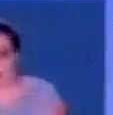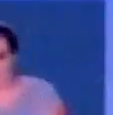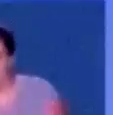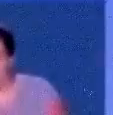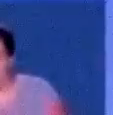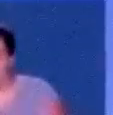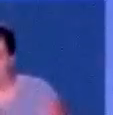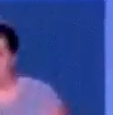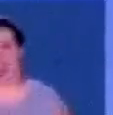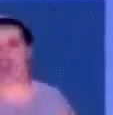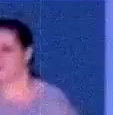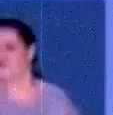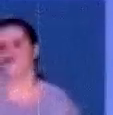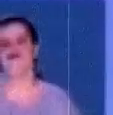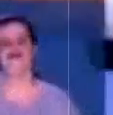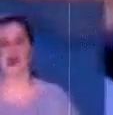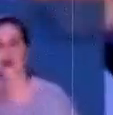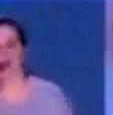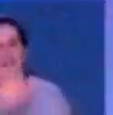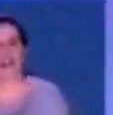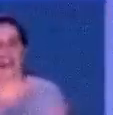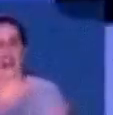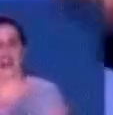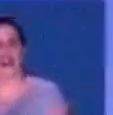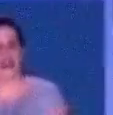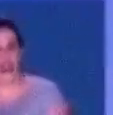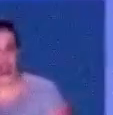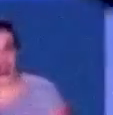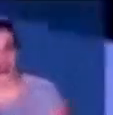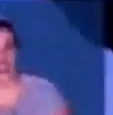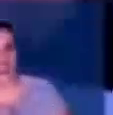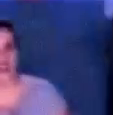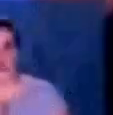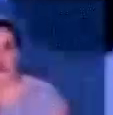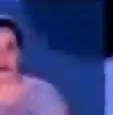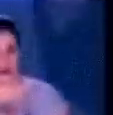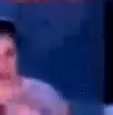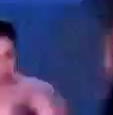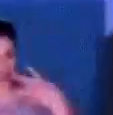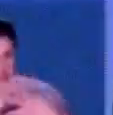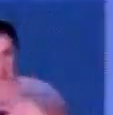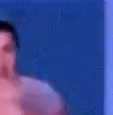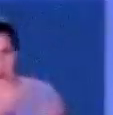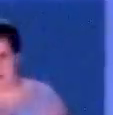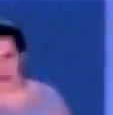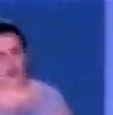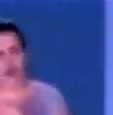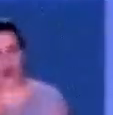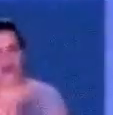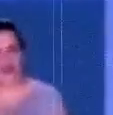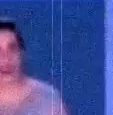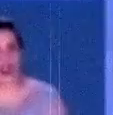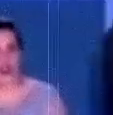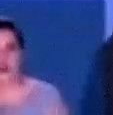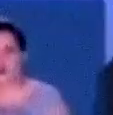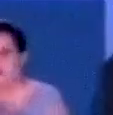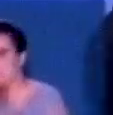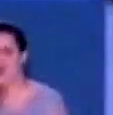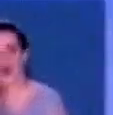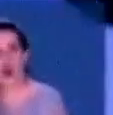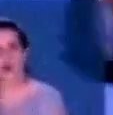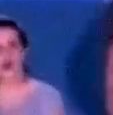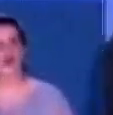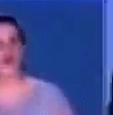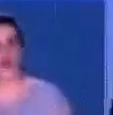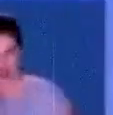próximo como se não fosse nada. Recicla-se tudo, porque nós não vamos reciclar o ser humano? Por que nós vamos ajudar o próximo? Está